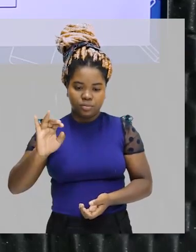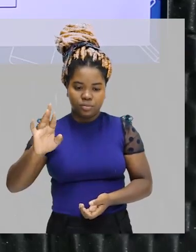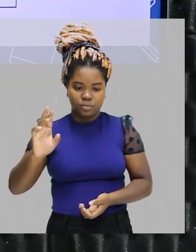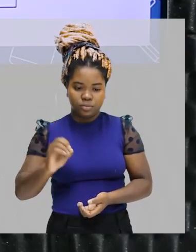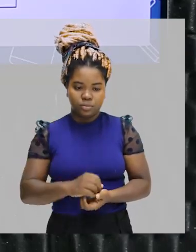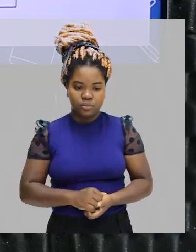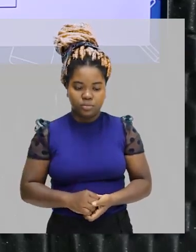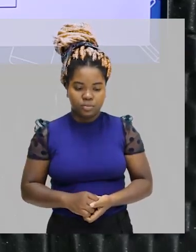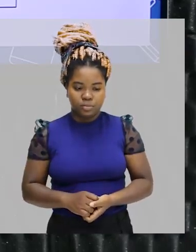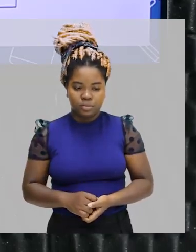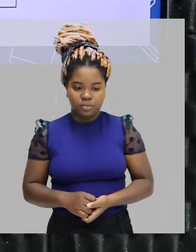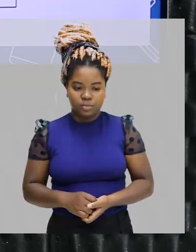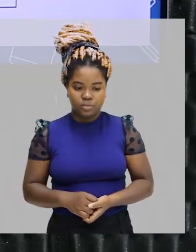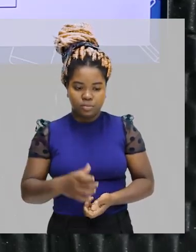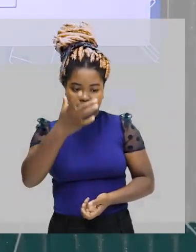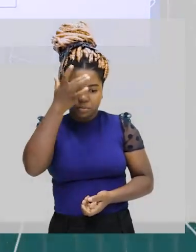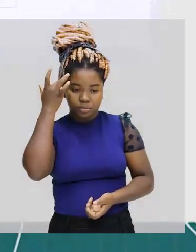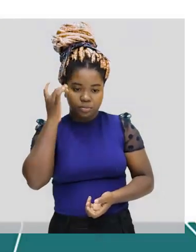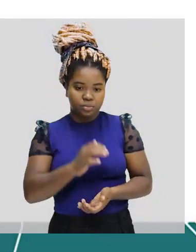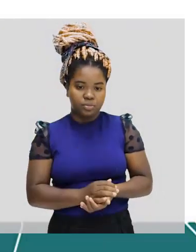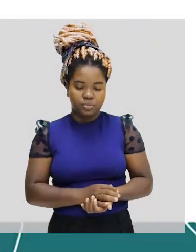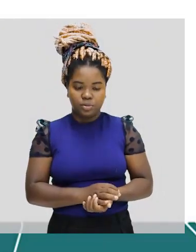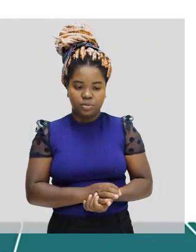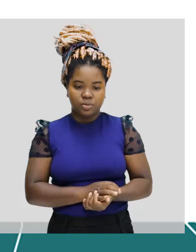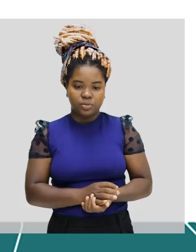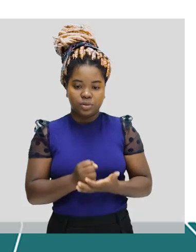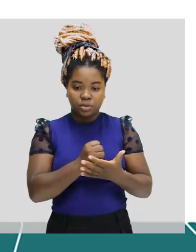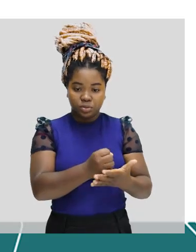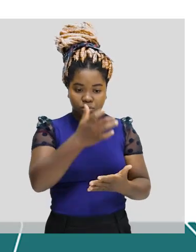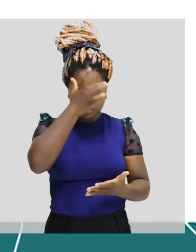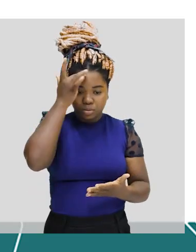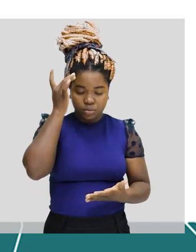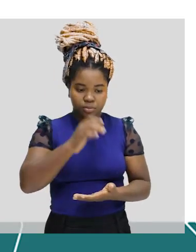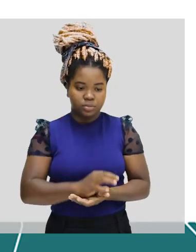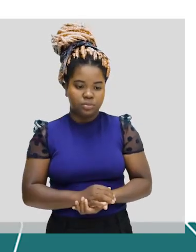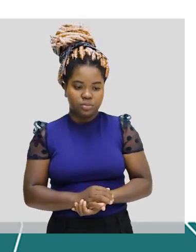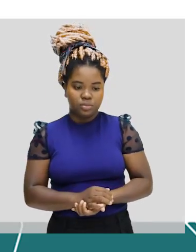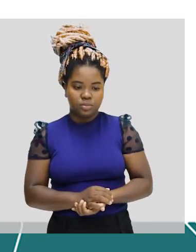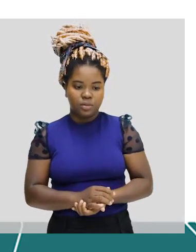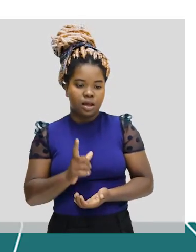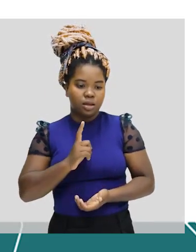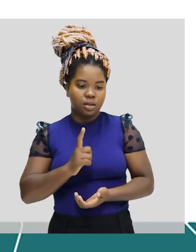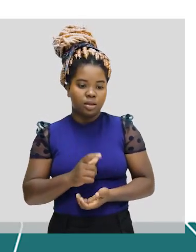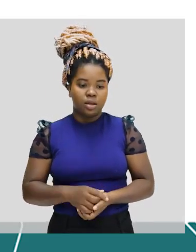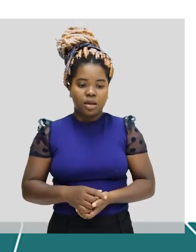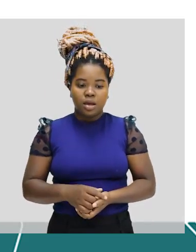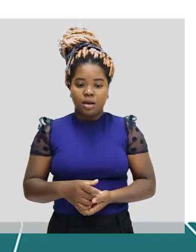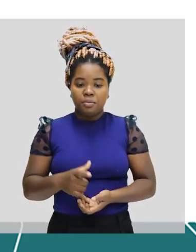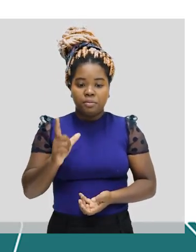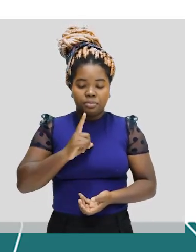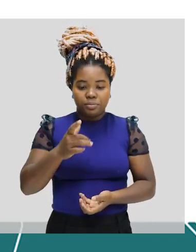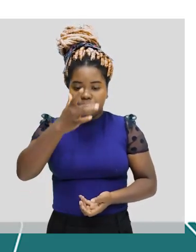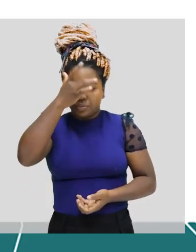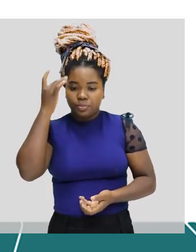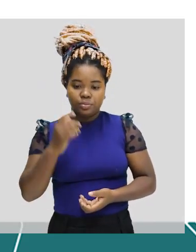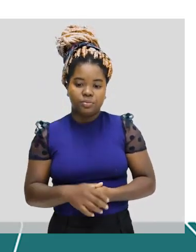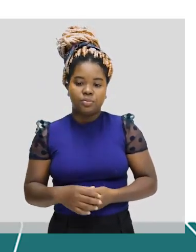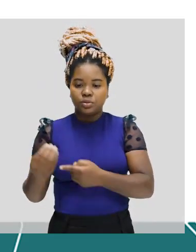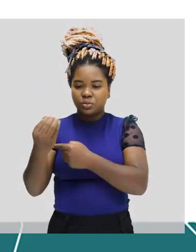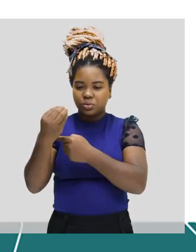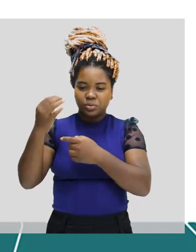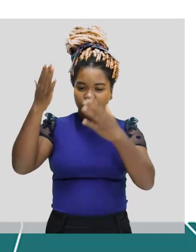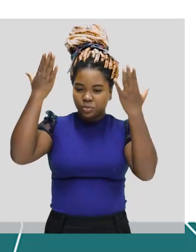bom? Pessoa que combate o fogo. Hairdresser é o cabeleireiro ou a cabeleireira. Você pode usar